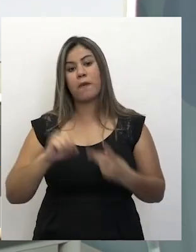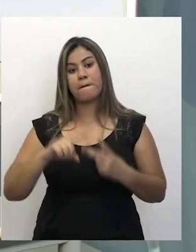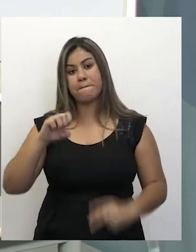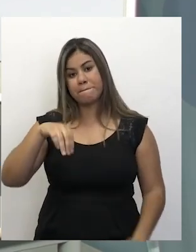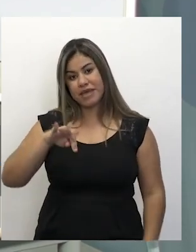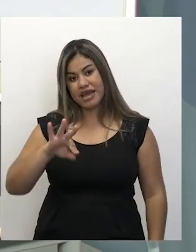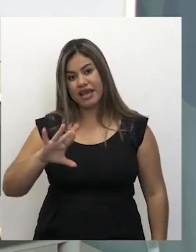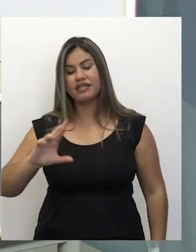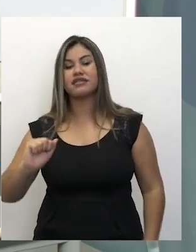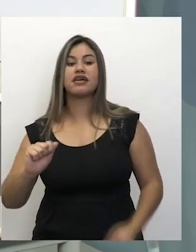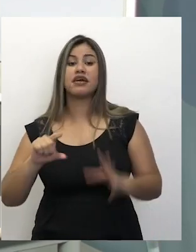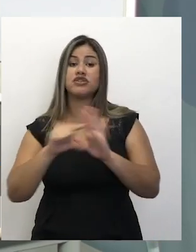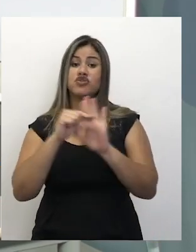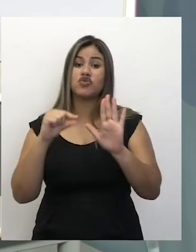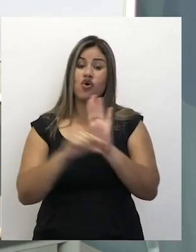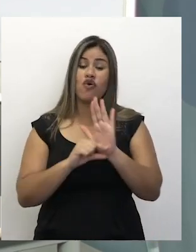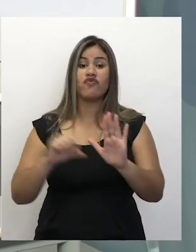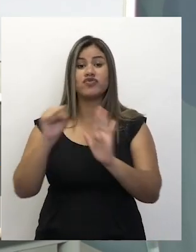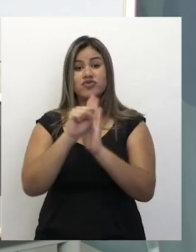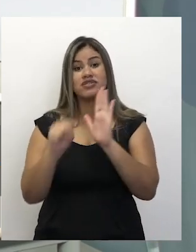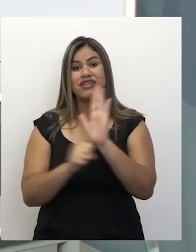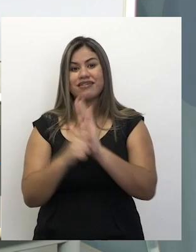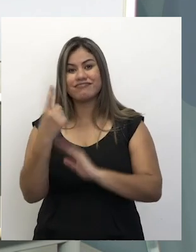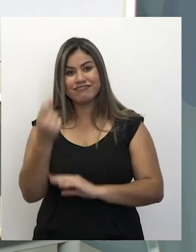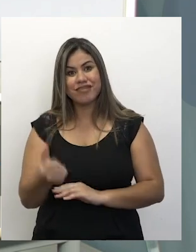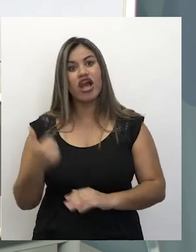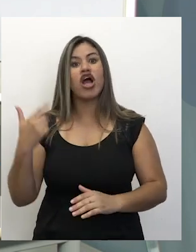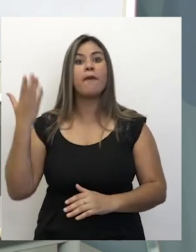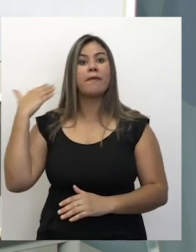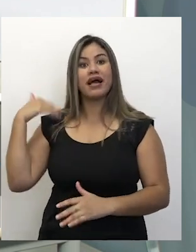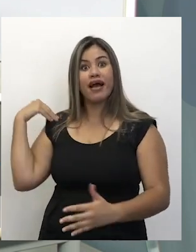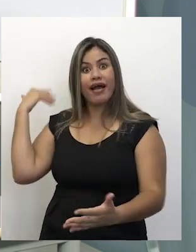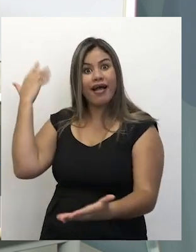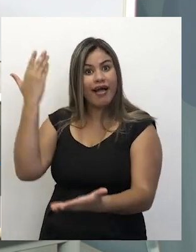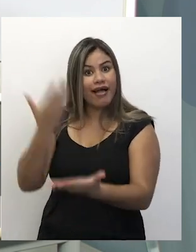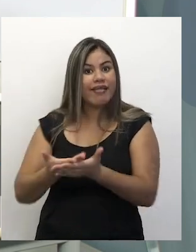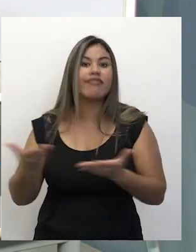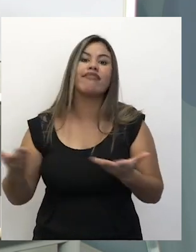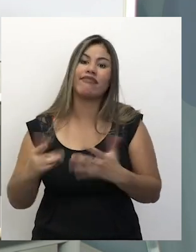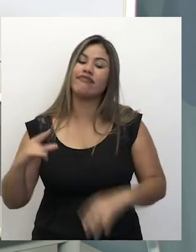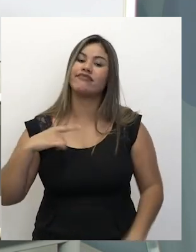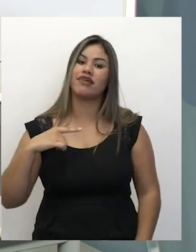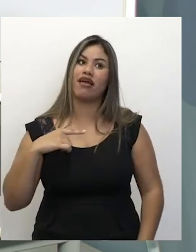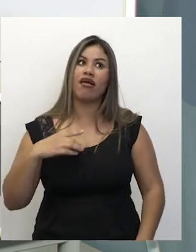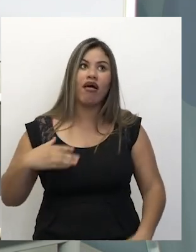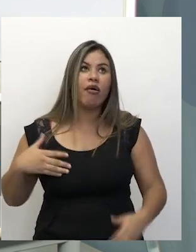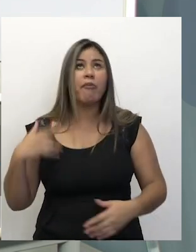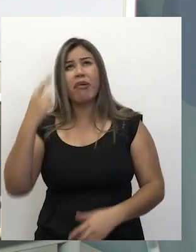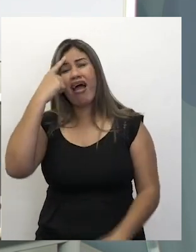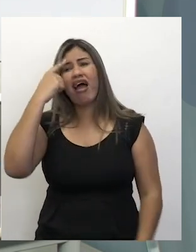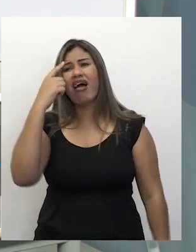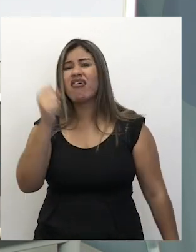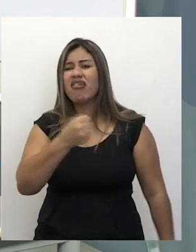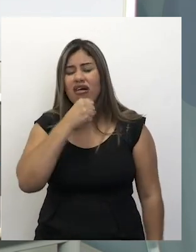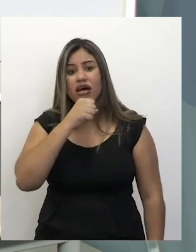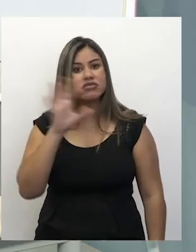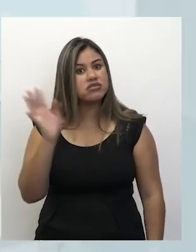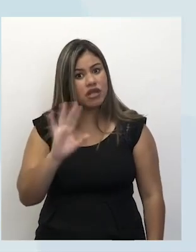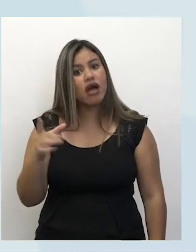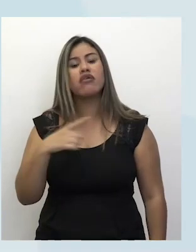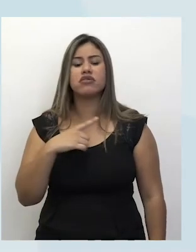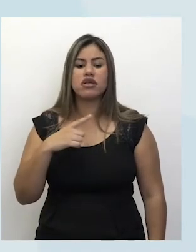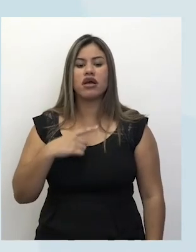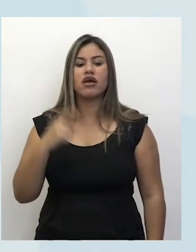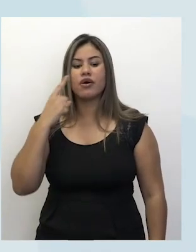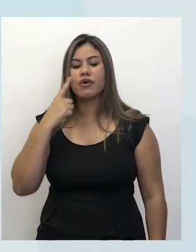século 16 ao que existe ainda hoje existe ainda hoje ou seja não é o que está ultrapassado e ele termina assim vamos lá